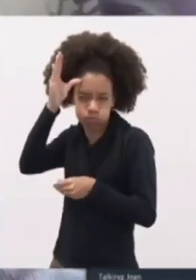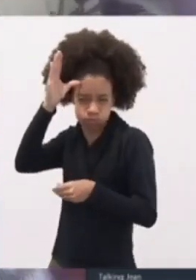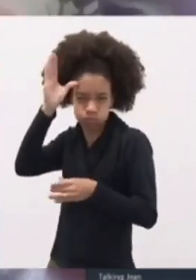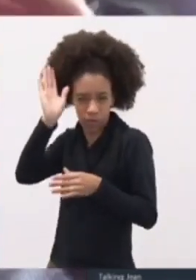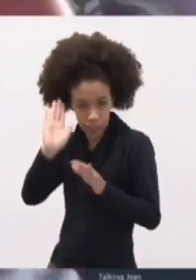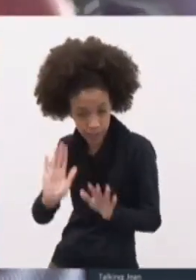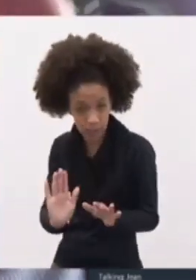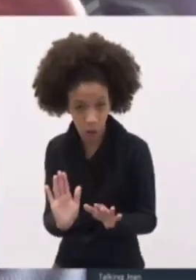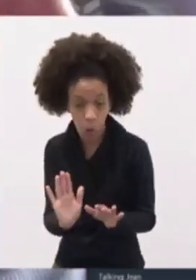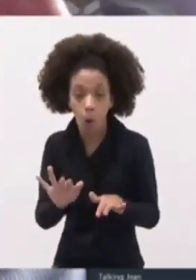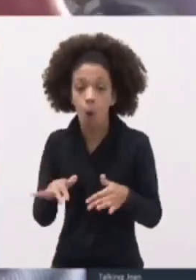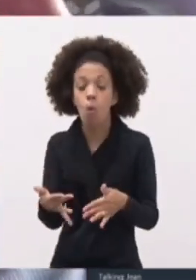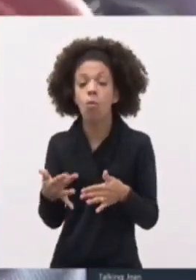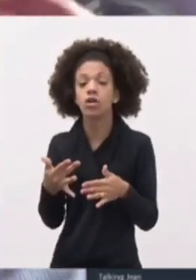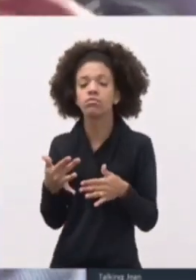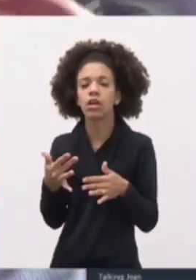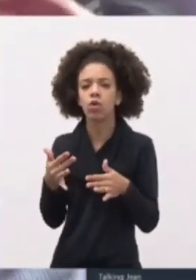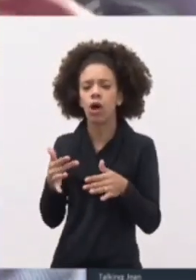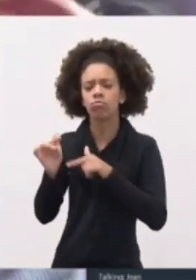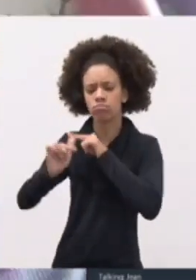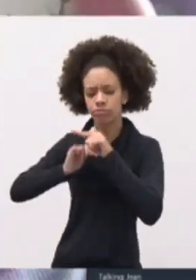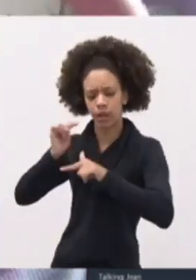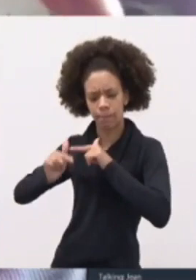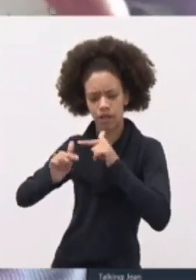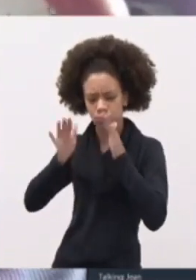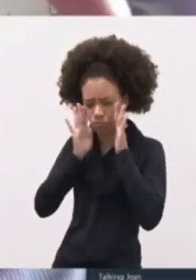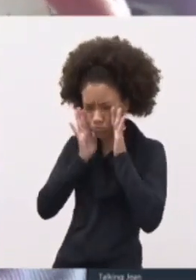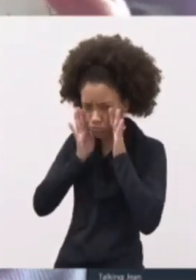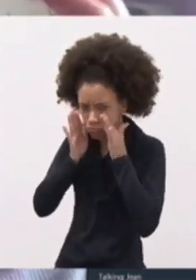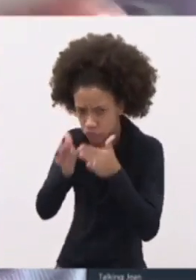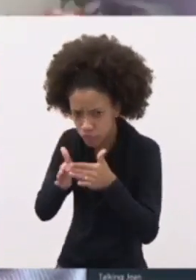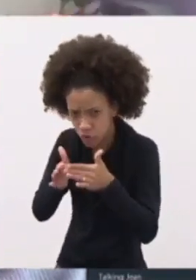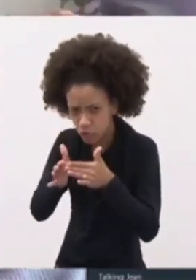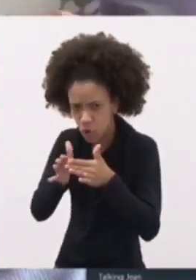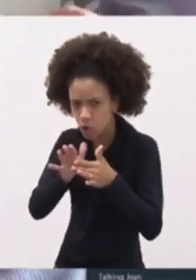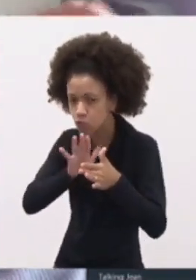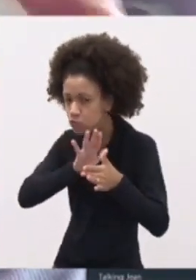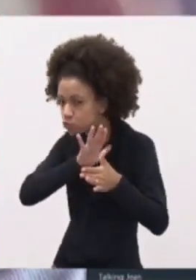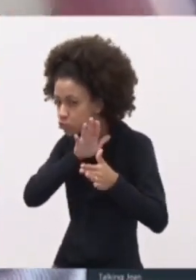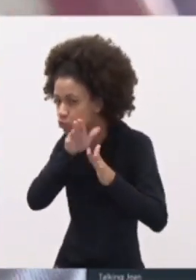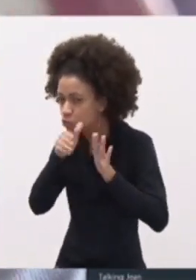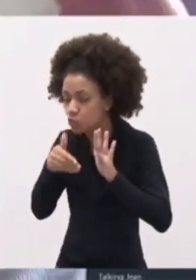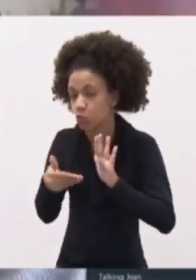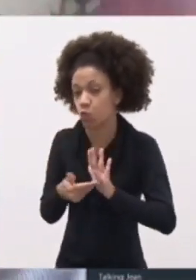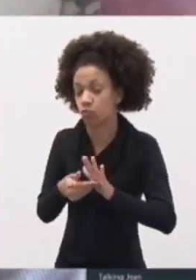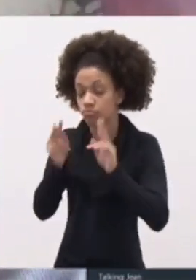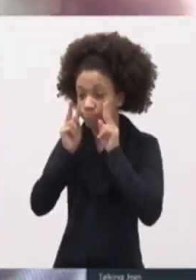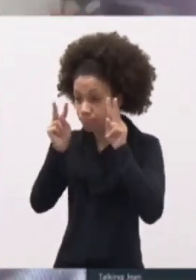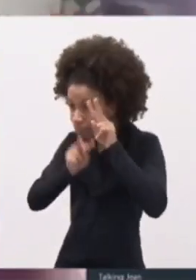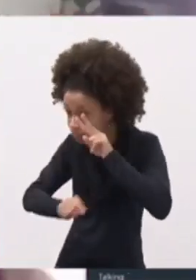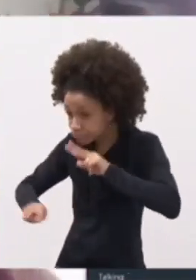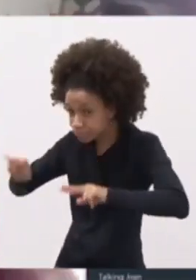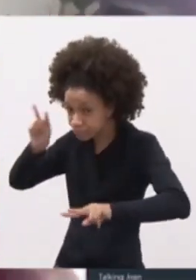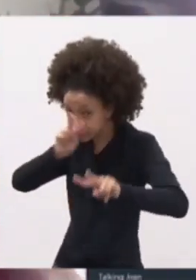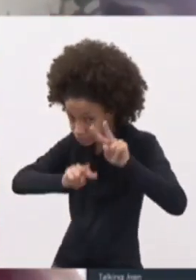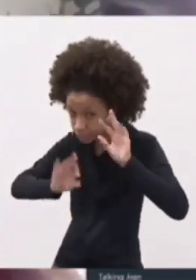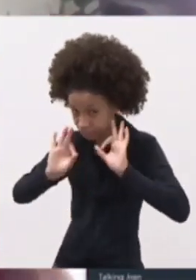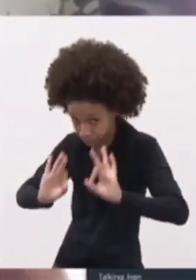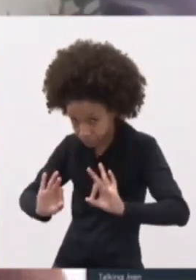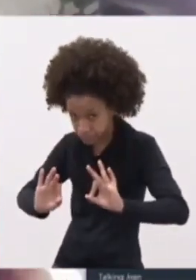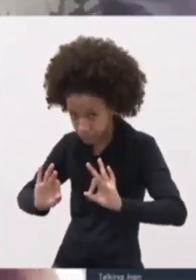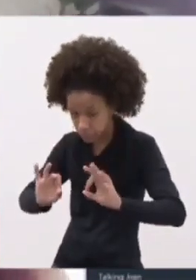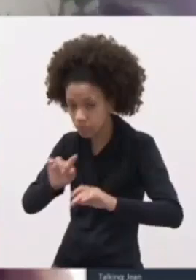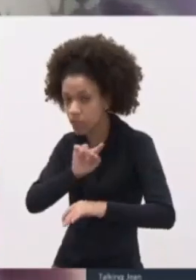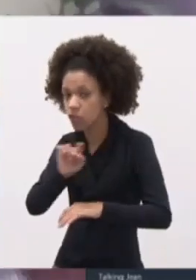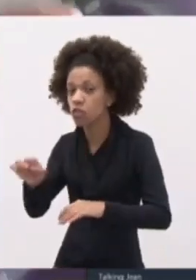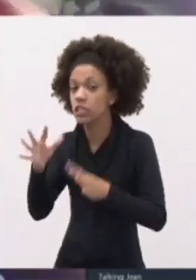olhando eu estou trabalhando todo o meu órgão do sentido visual, certo? Vocês que